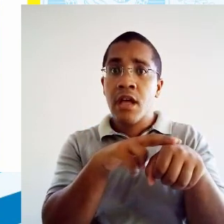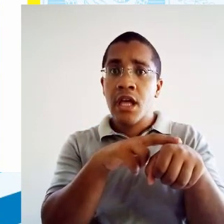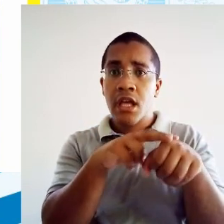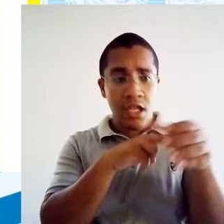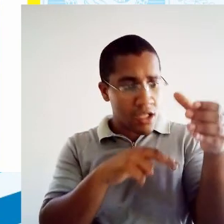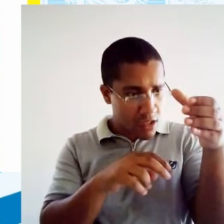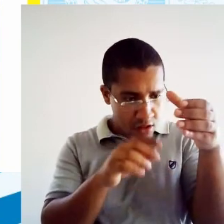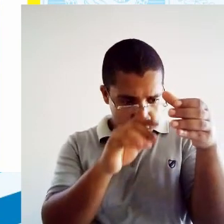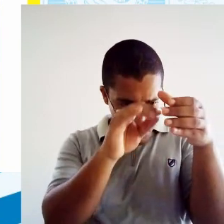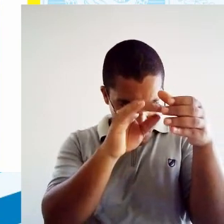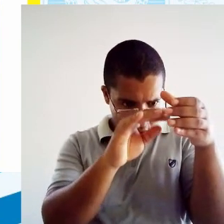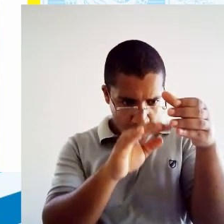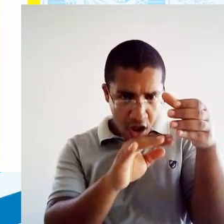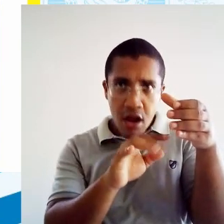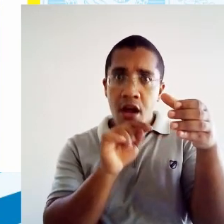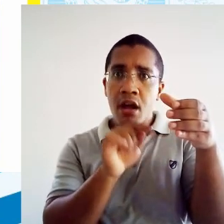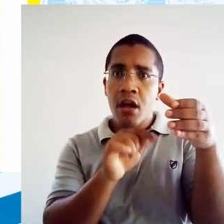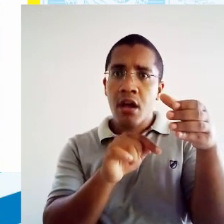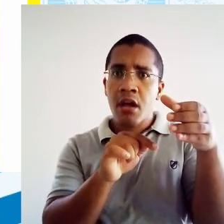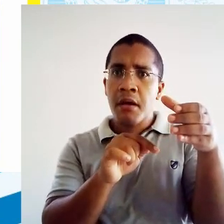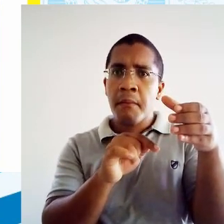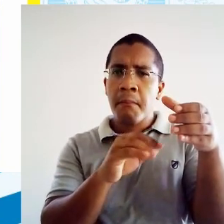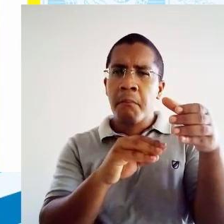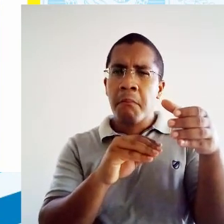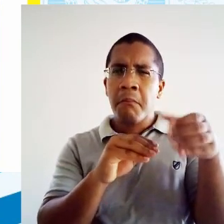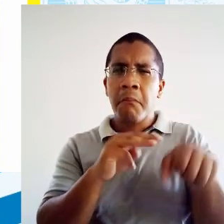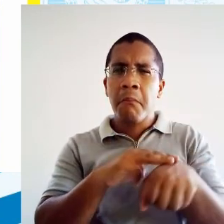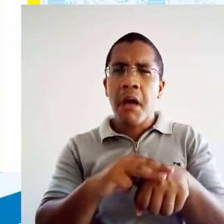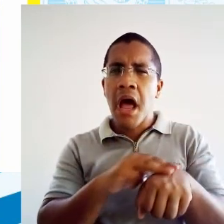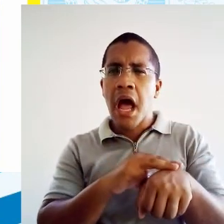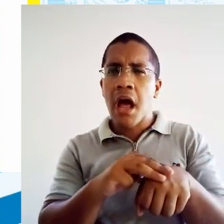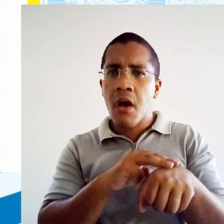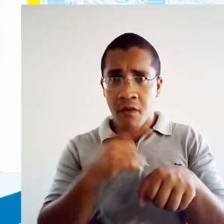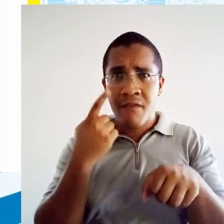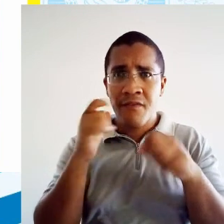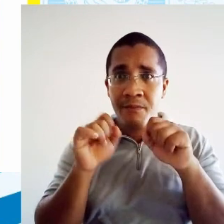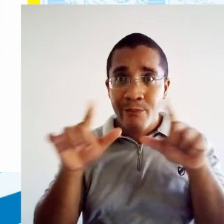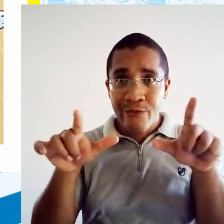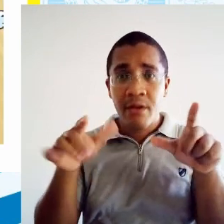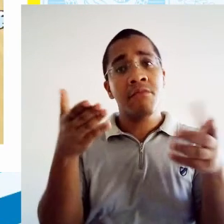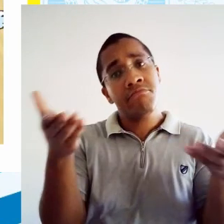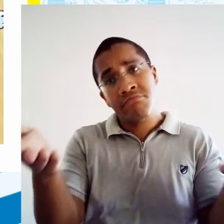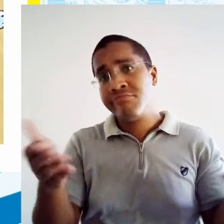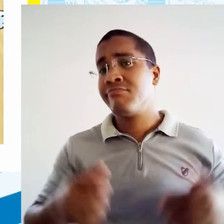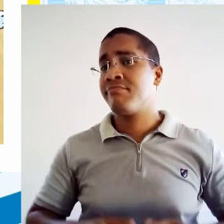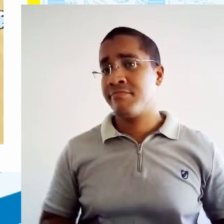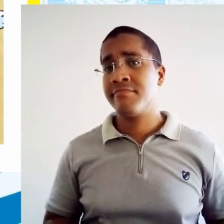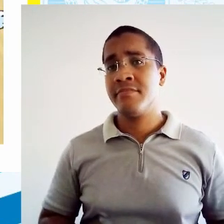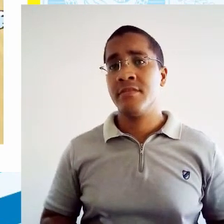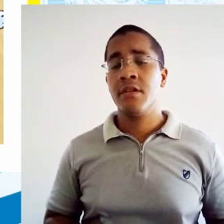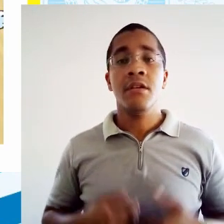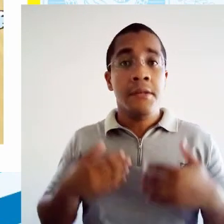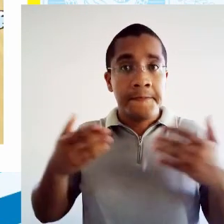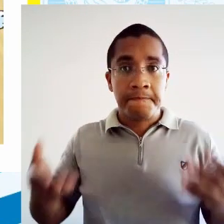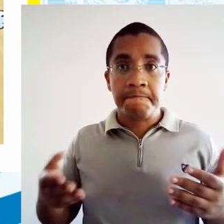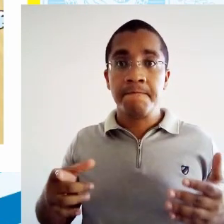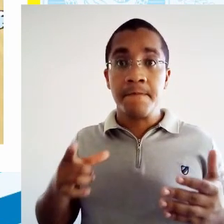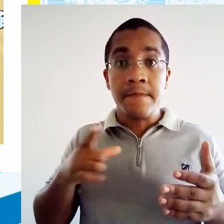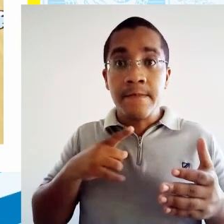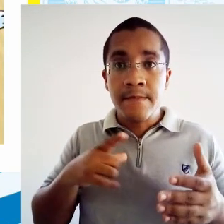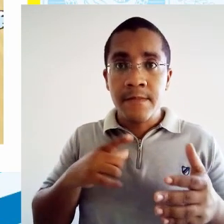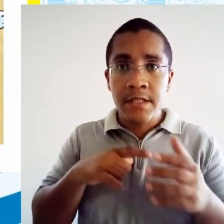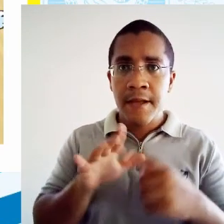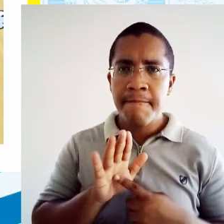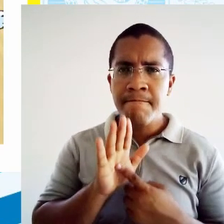com coloração acastanhada, segundo essa imagem que vocês estão vendo. Bom, a